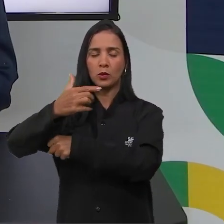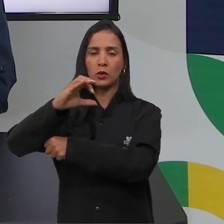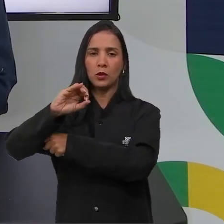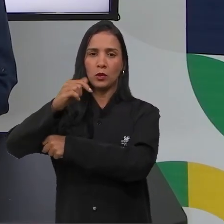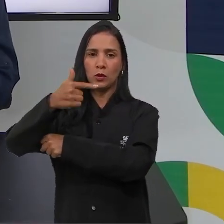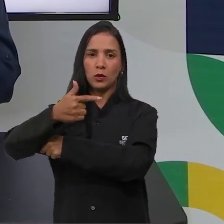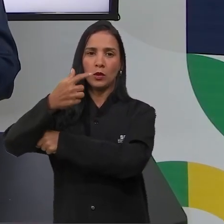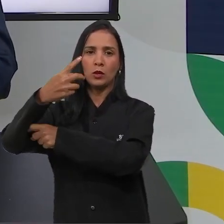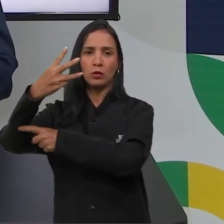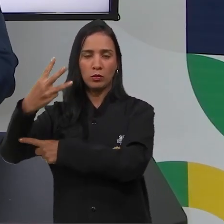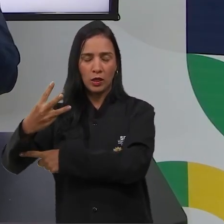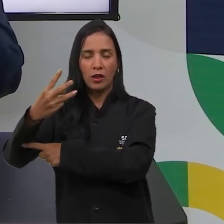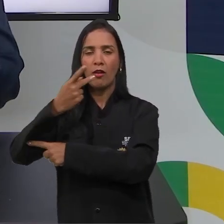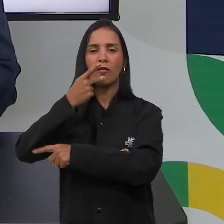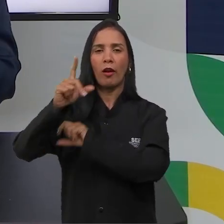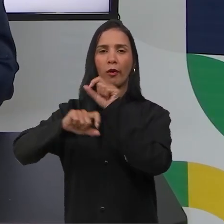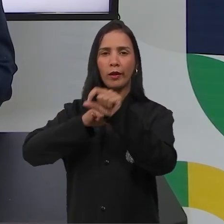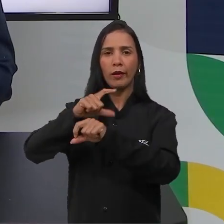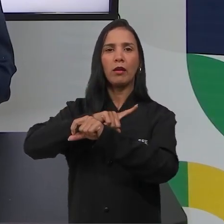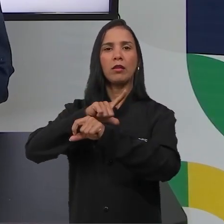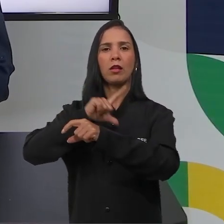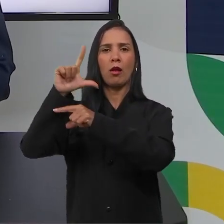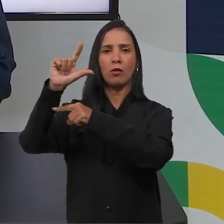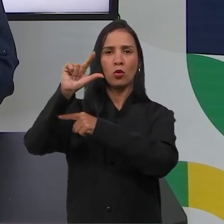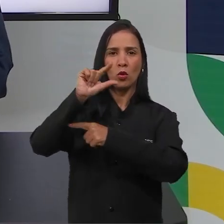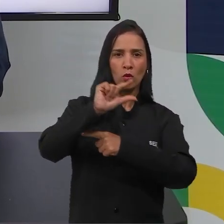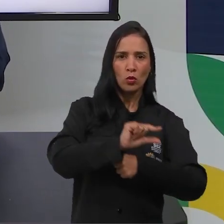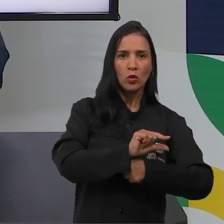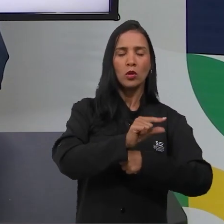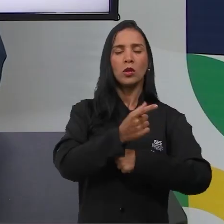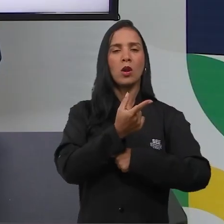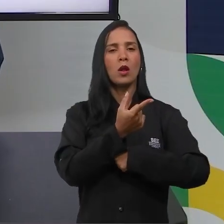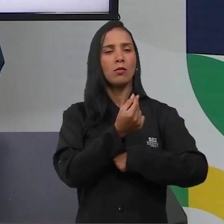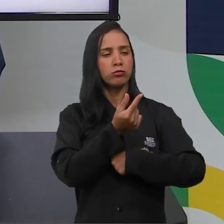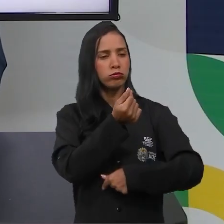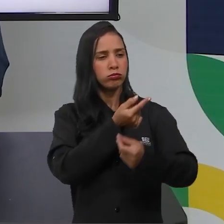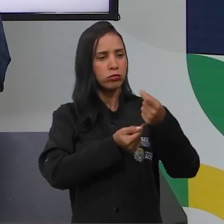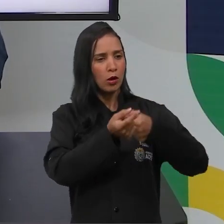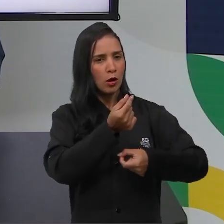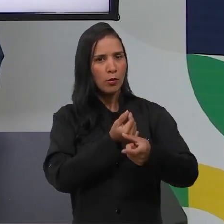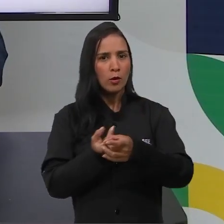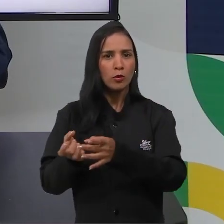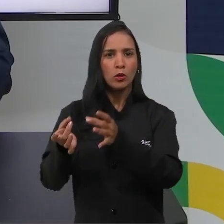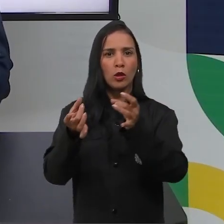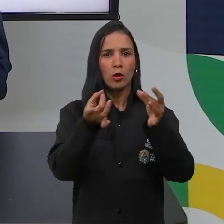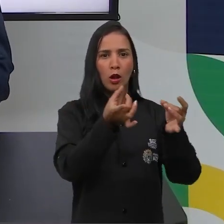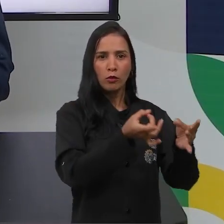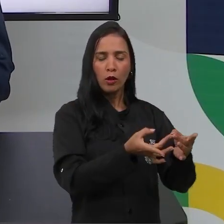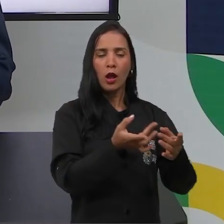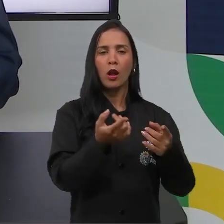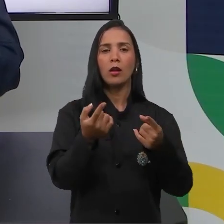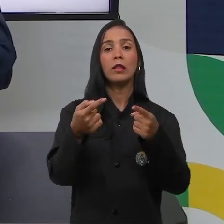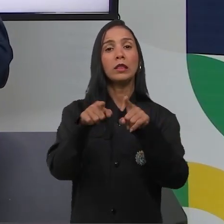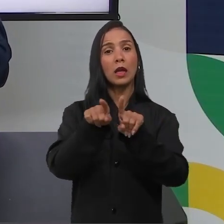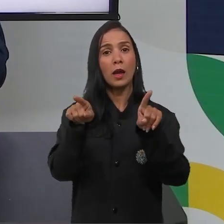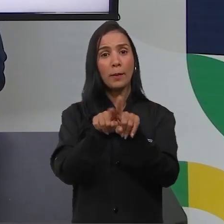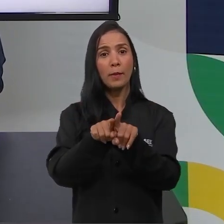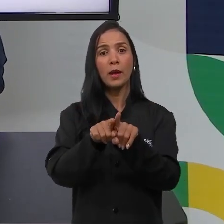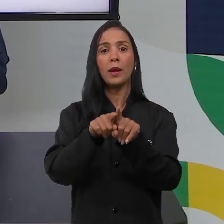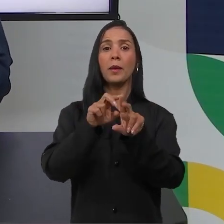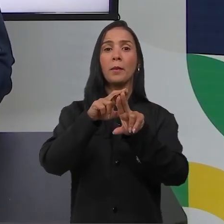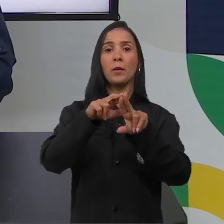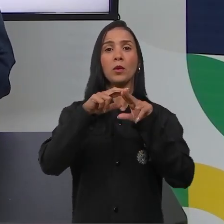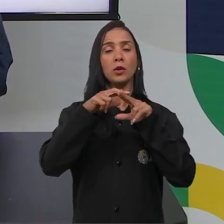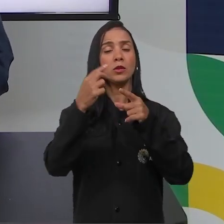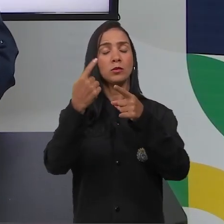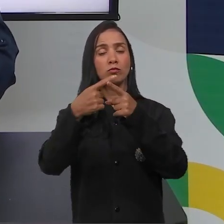aí um recuo do PIB, tivemos um recuo da economia, assim como vários países do mundo por conta da Covid-19,